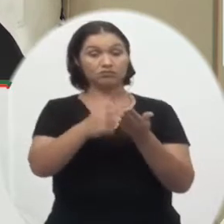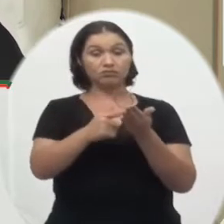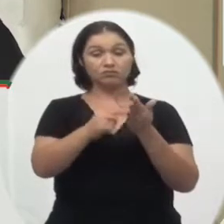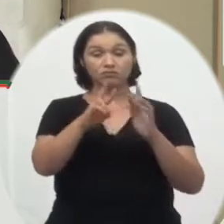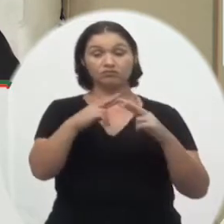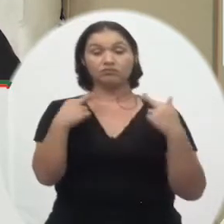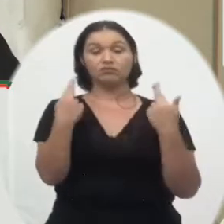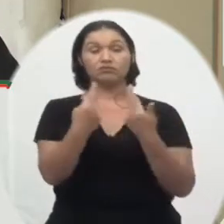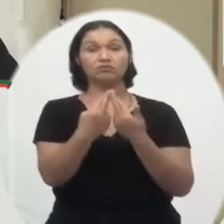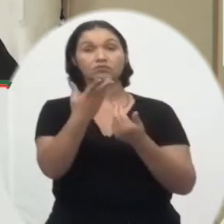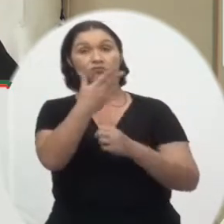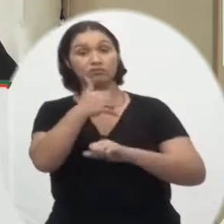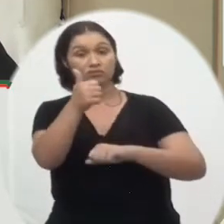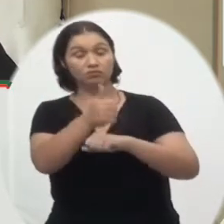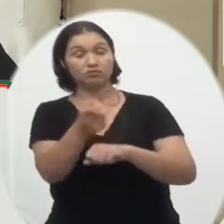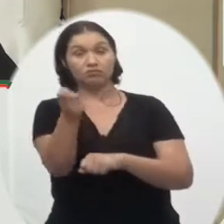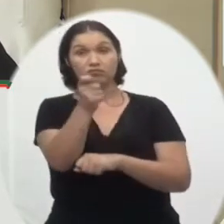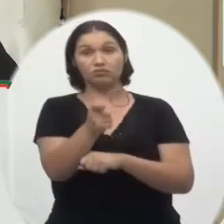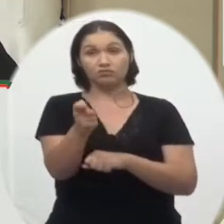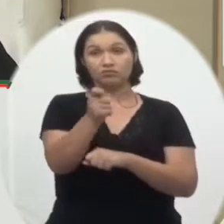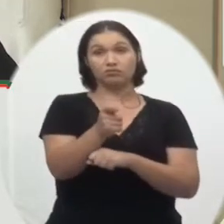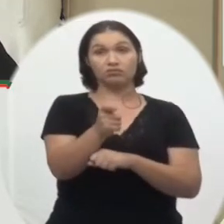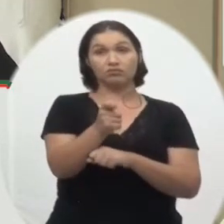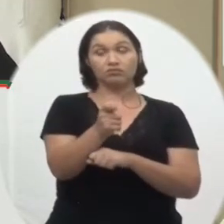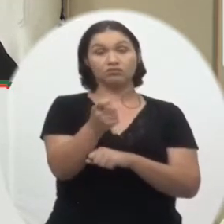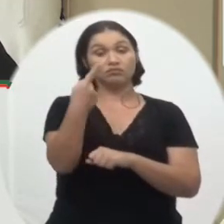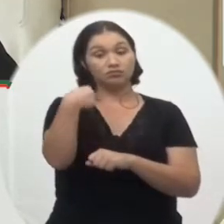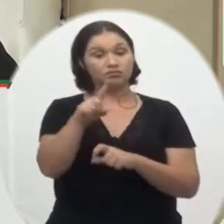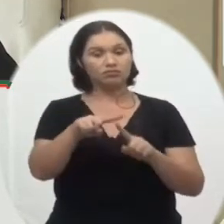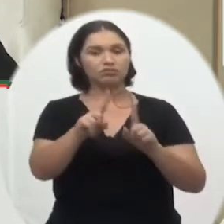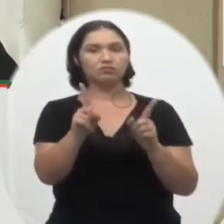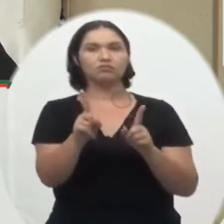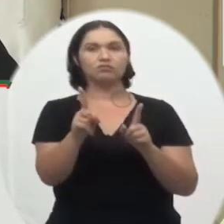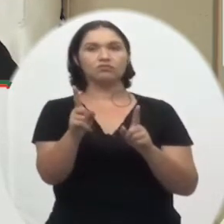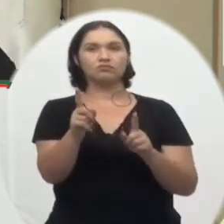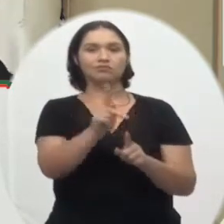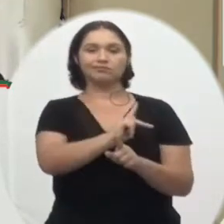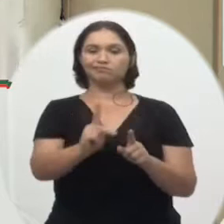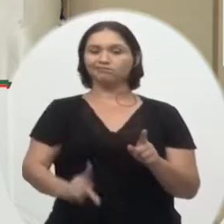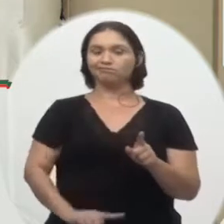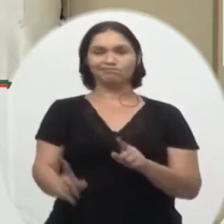de Moradores foram. E ele não foi de novo, né? Então, veja bem,